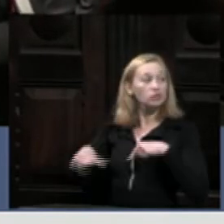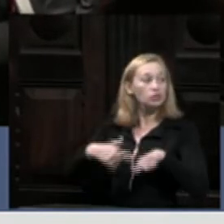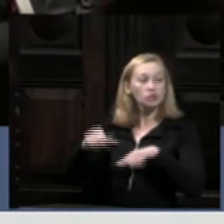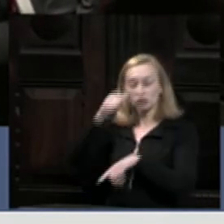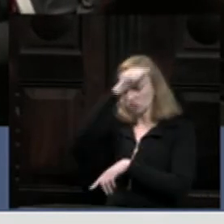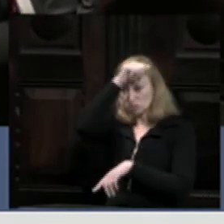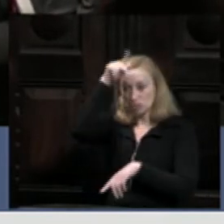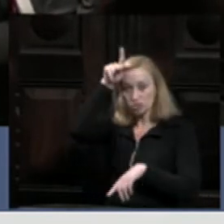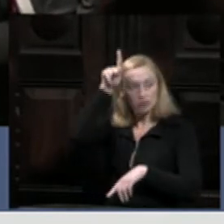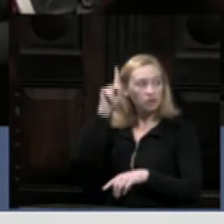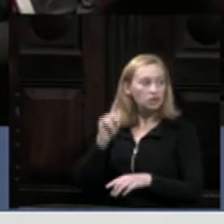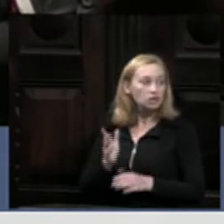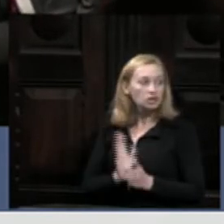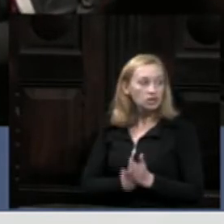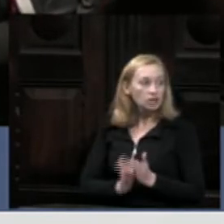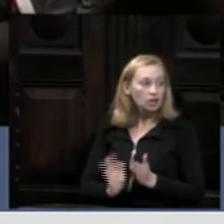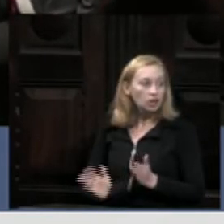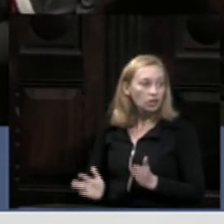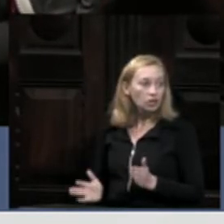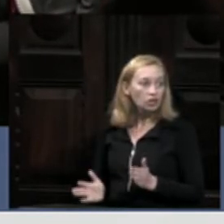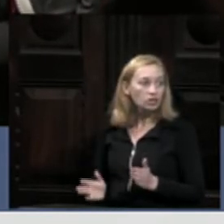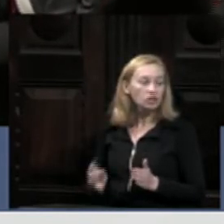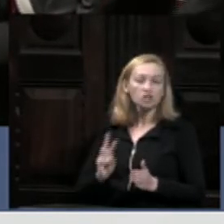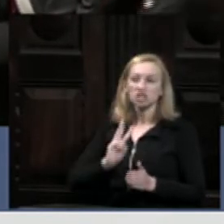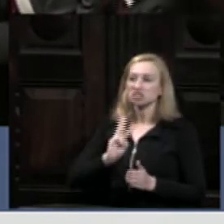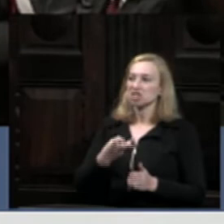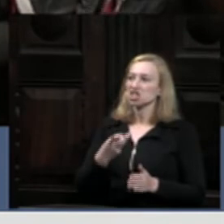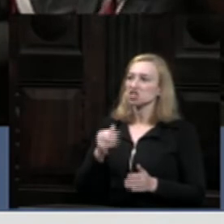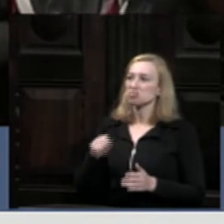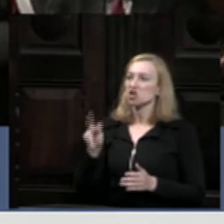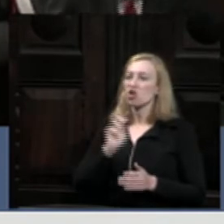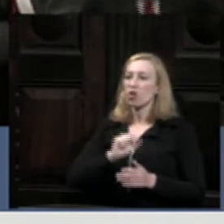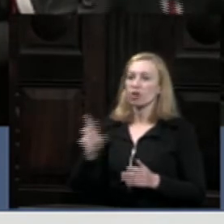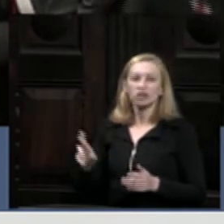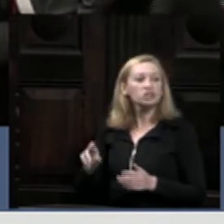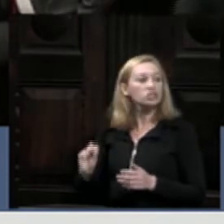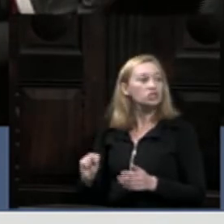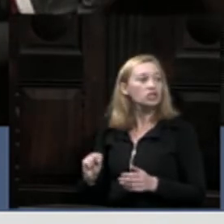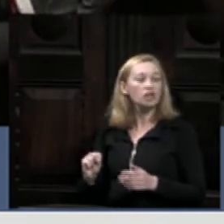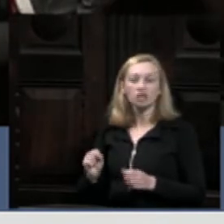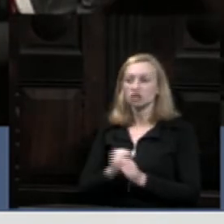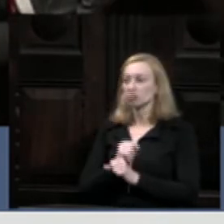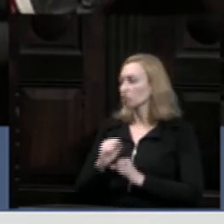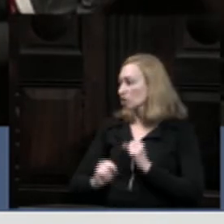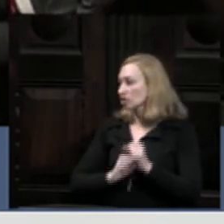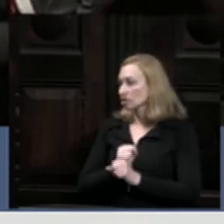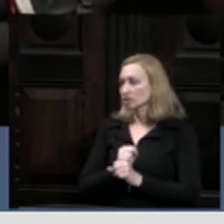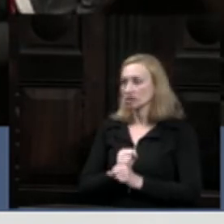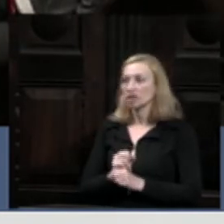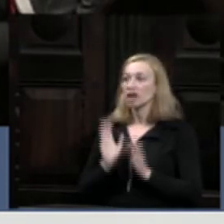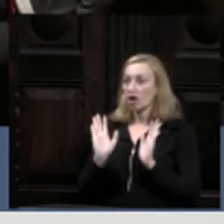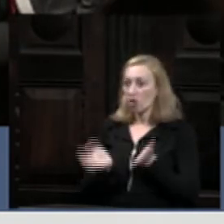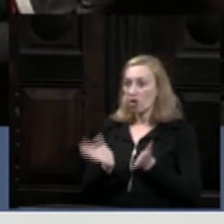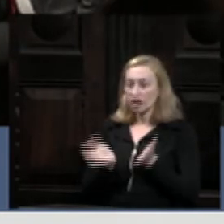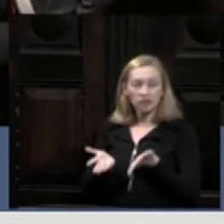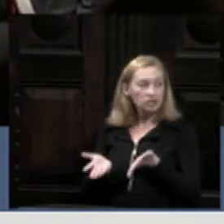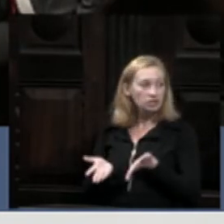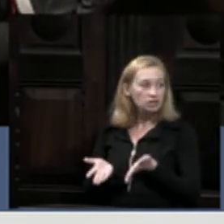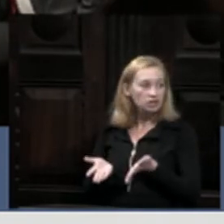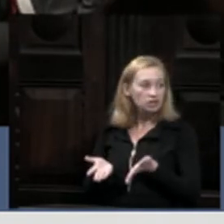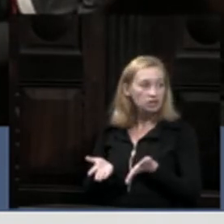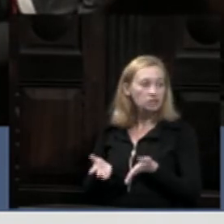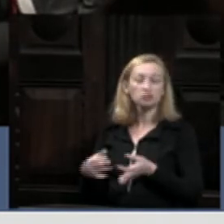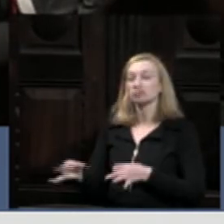está na ordem de 3 bilhões de reais por ano. E agora,